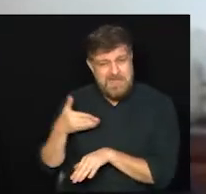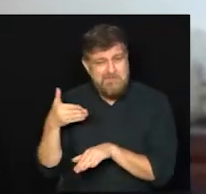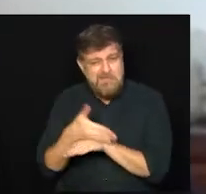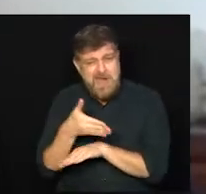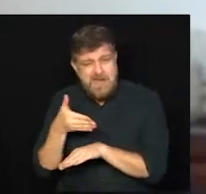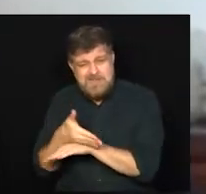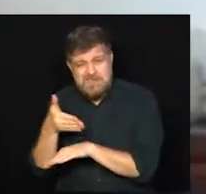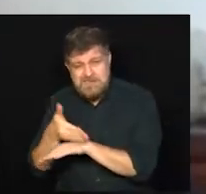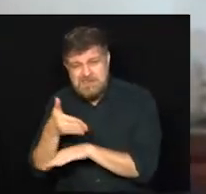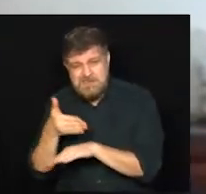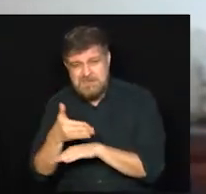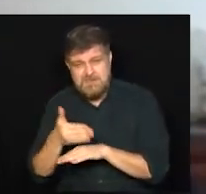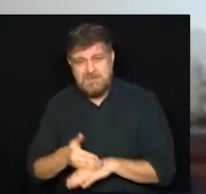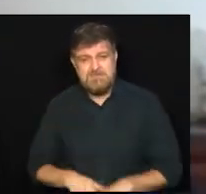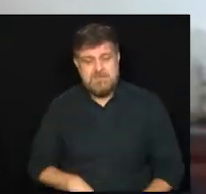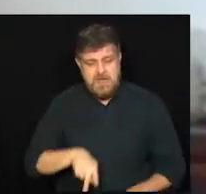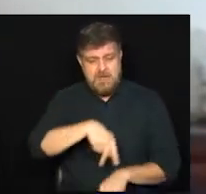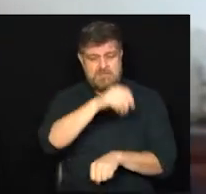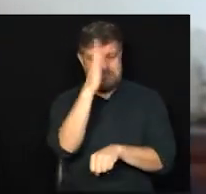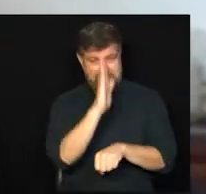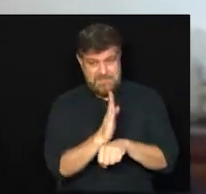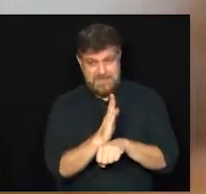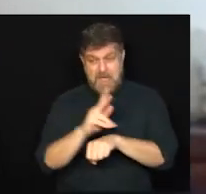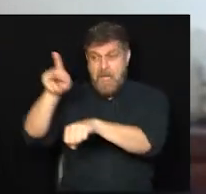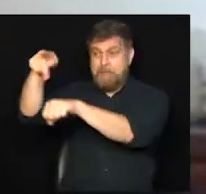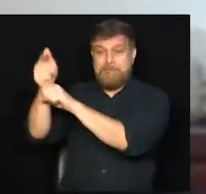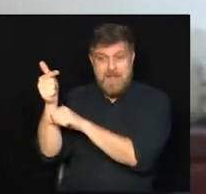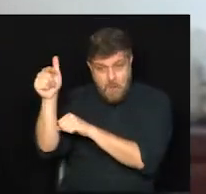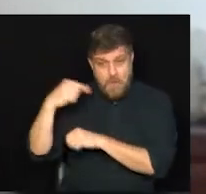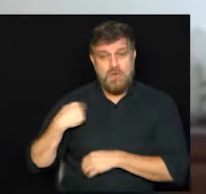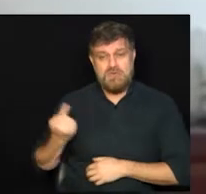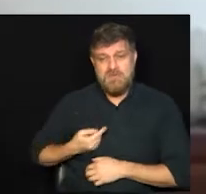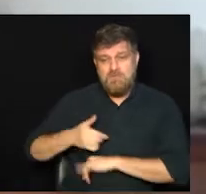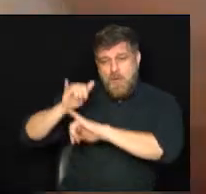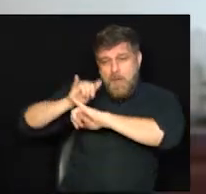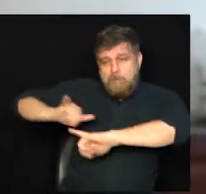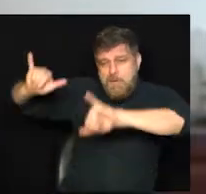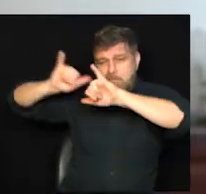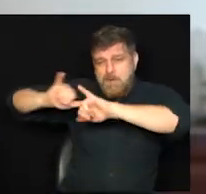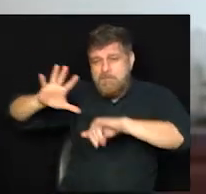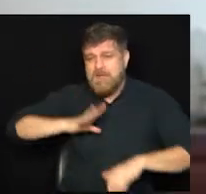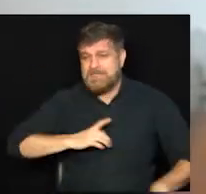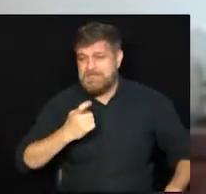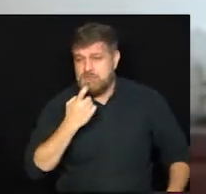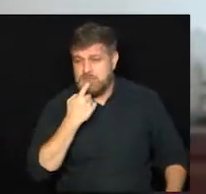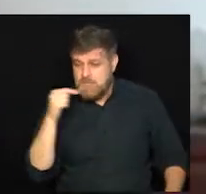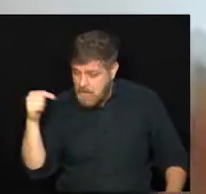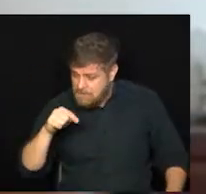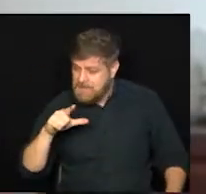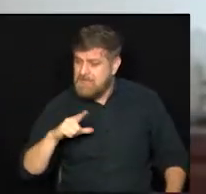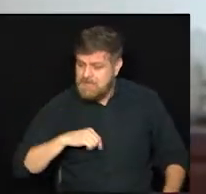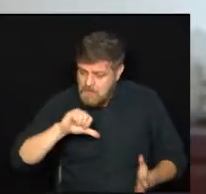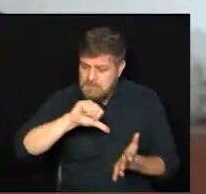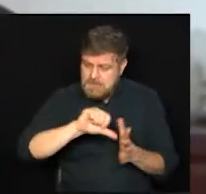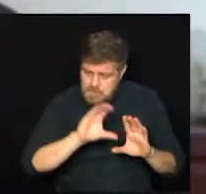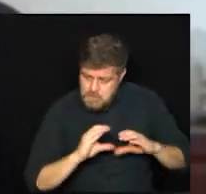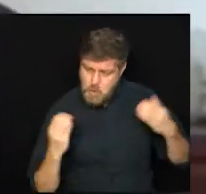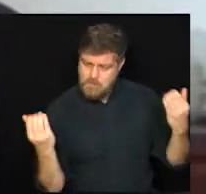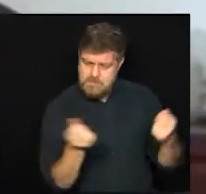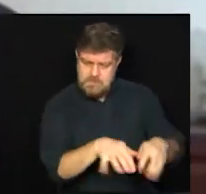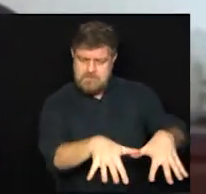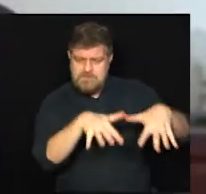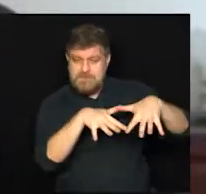eventos a nível nacional, até internacional, divulgando a cidade. É importante que isso tudo